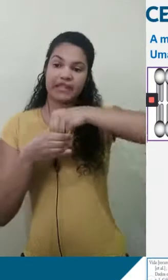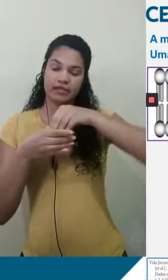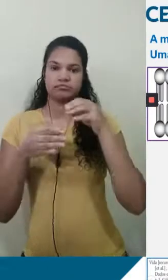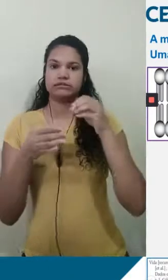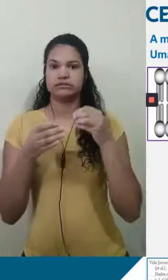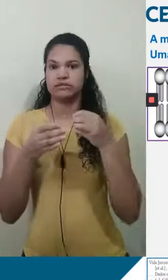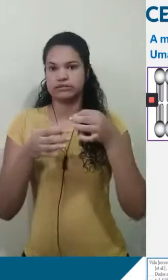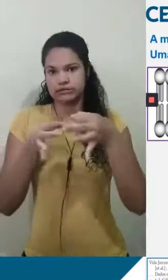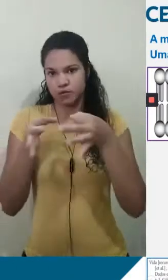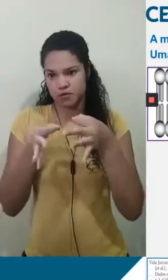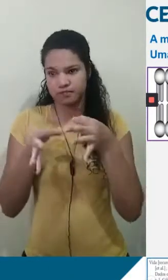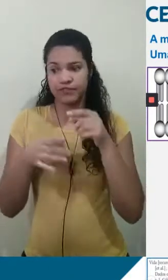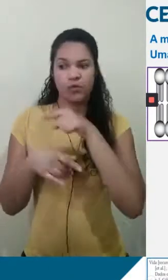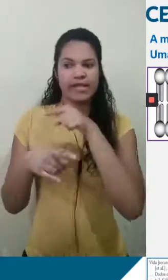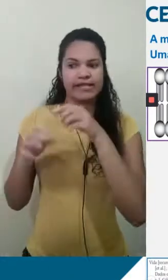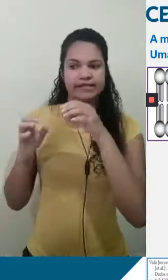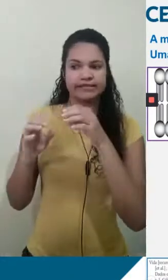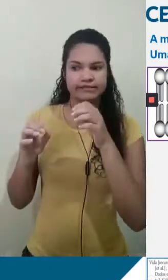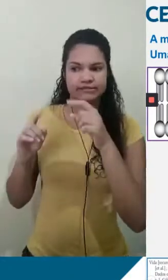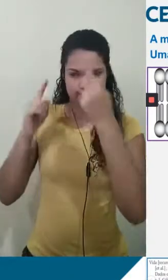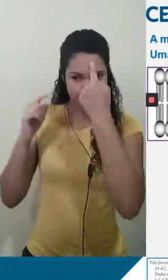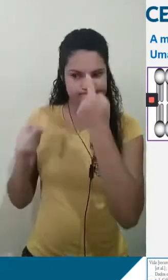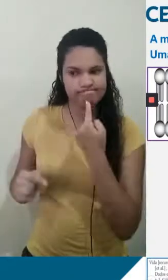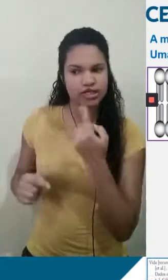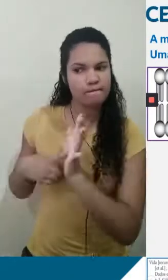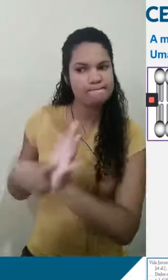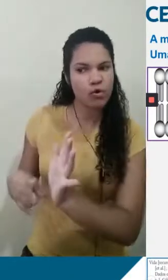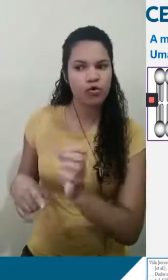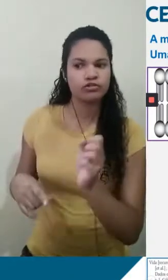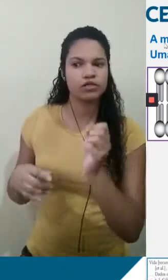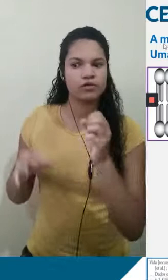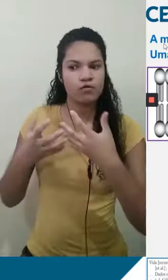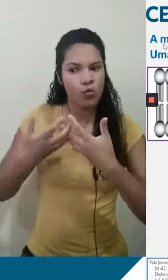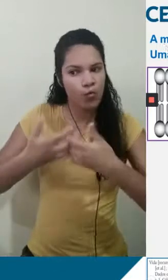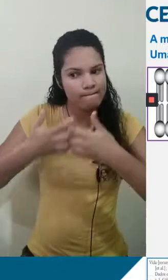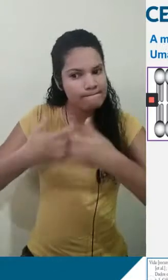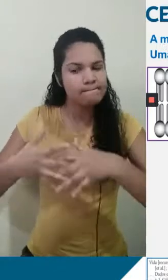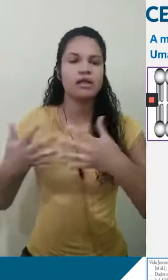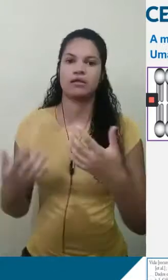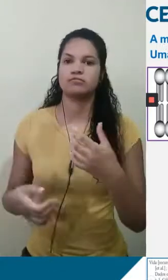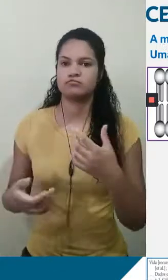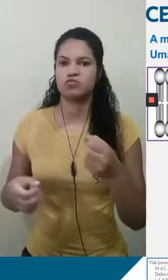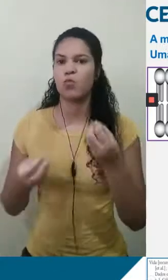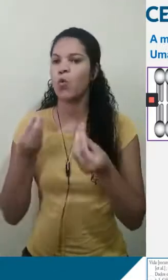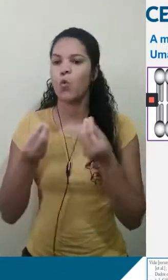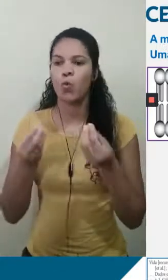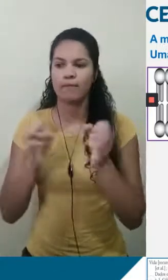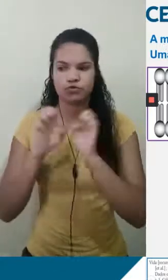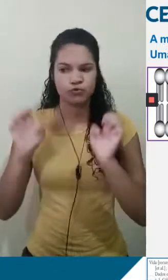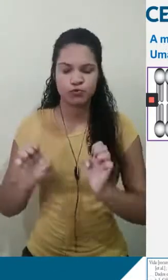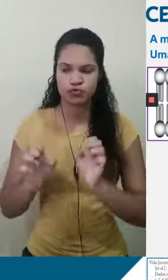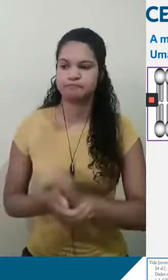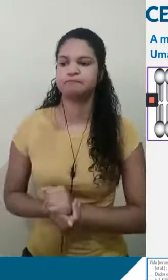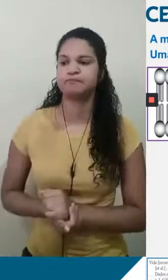Indo para o próximo slide para fortalecer, relembrar o que foi dito, a membrana é constituída principalmente